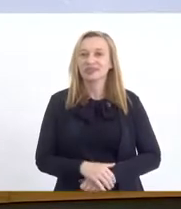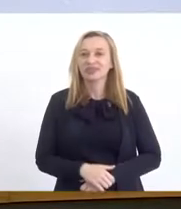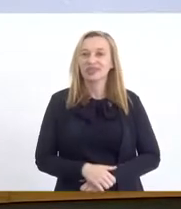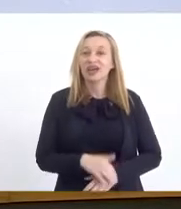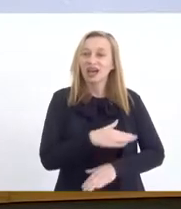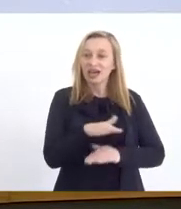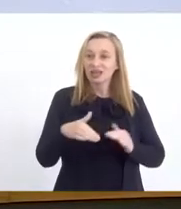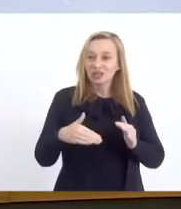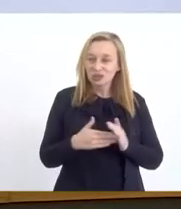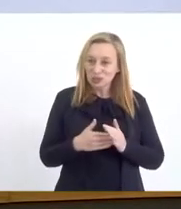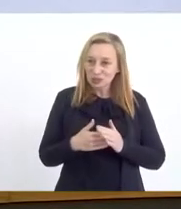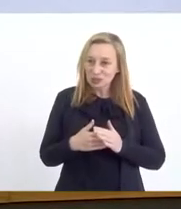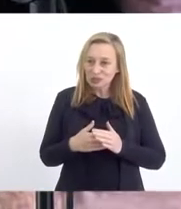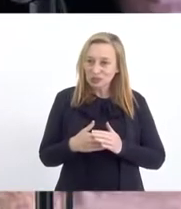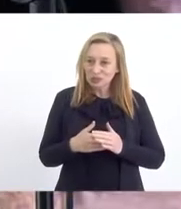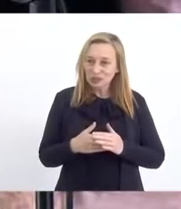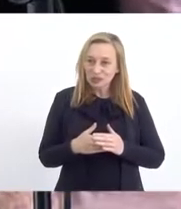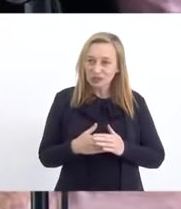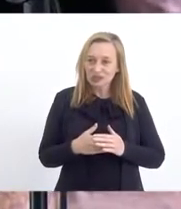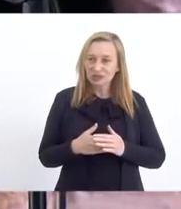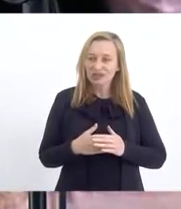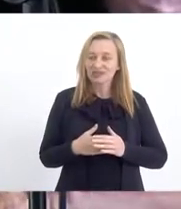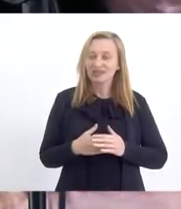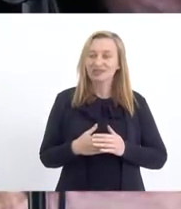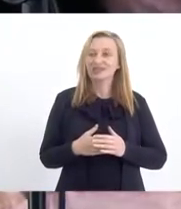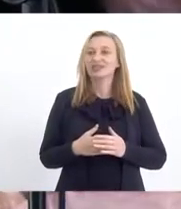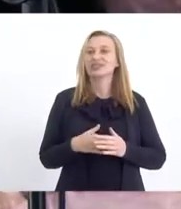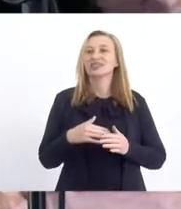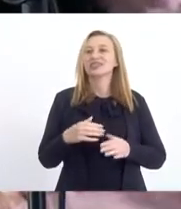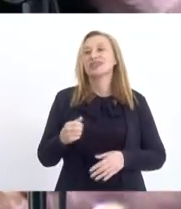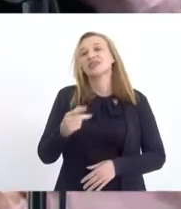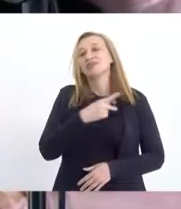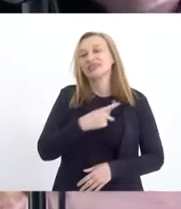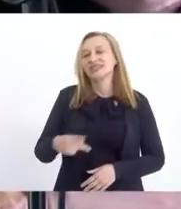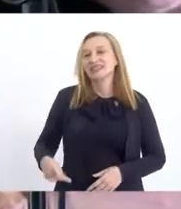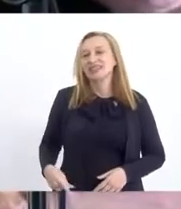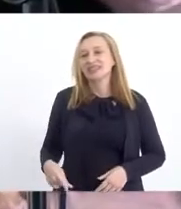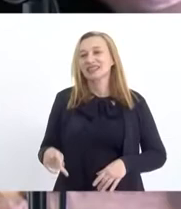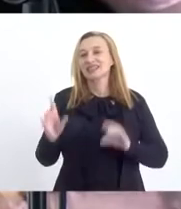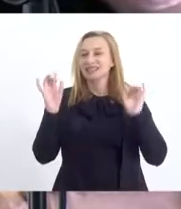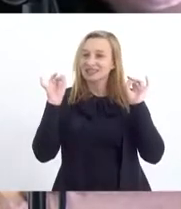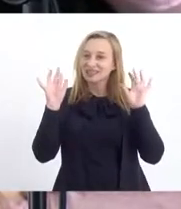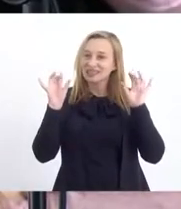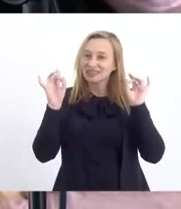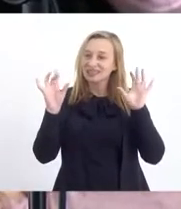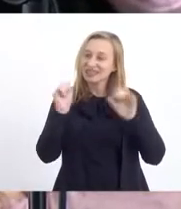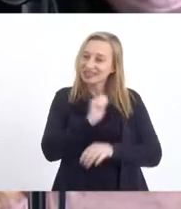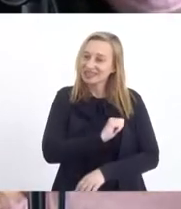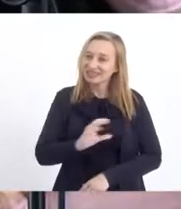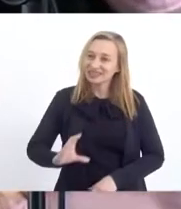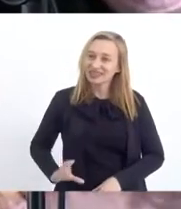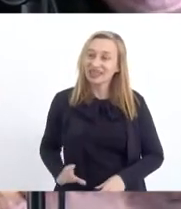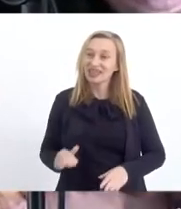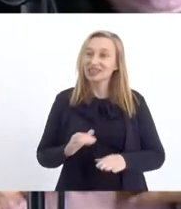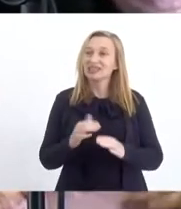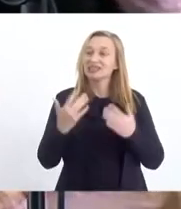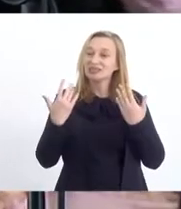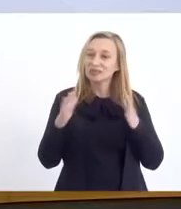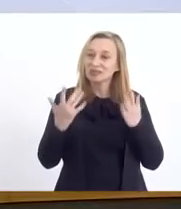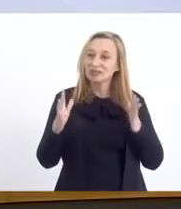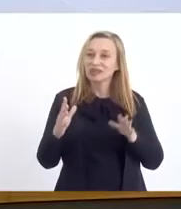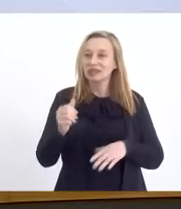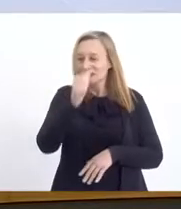Saudar a todos e todas, saudar de modo muito especial o nosso presidente André Ceciliano, saudar nosso